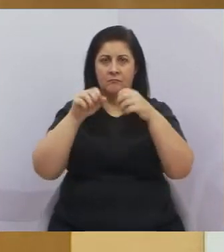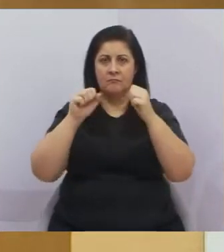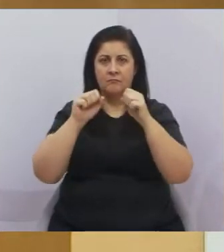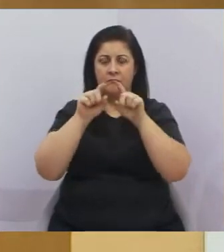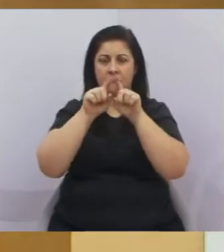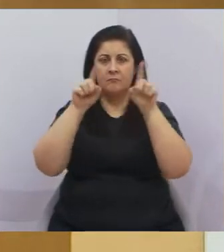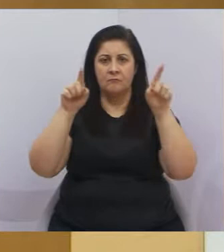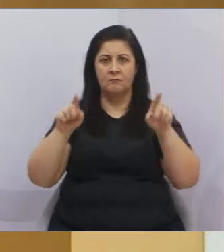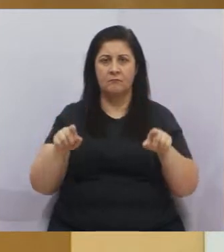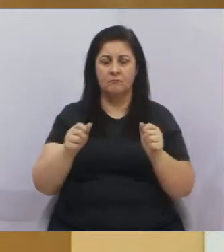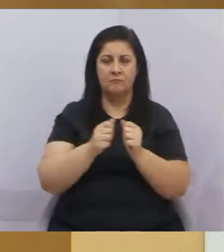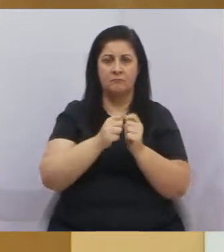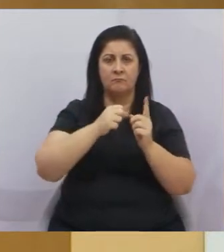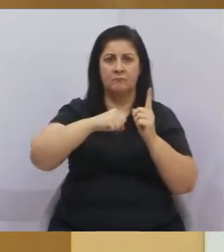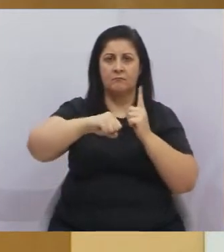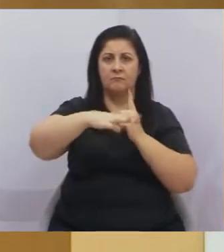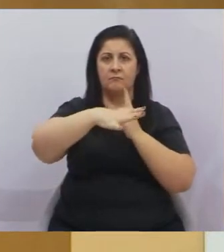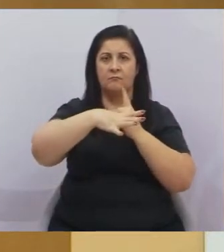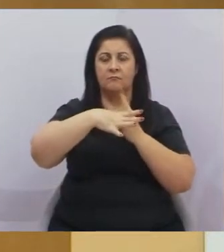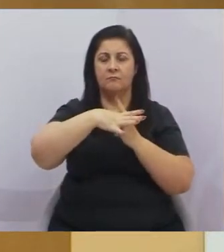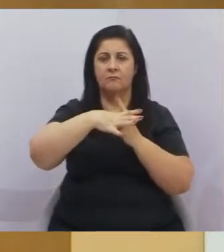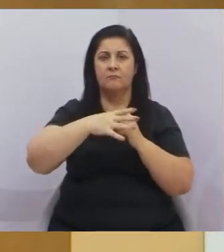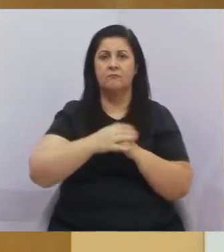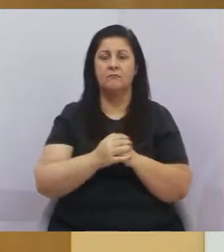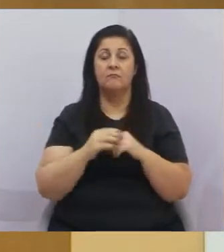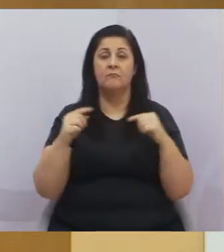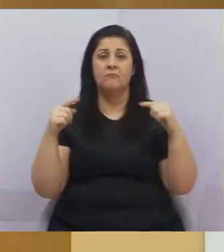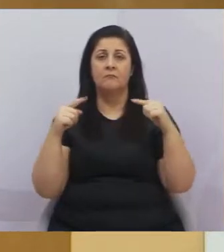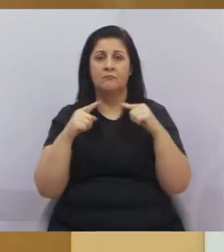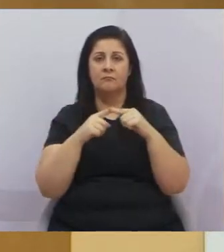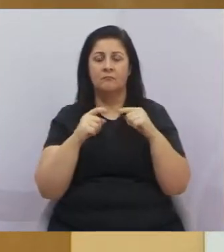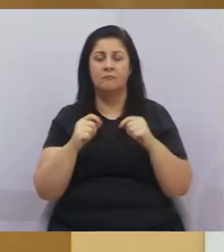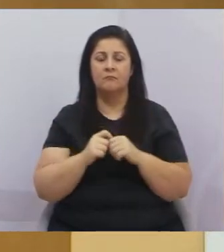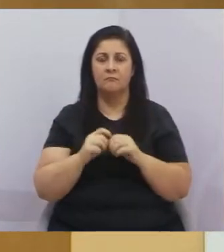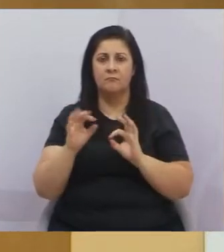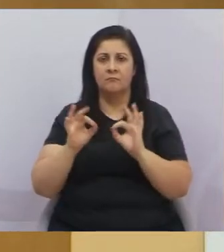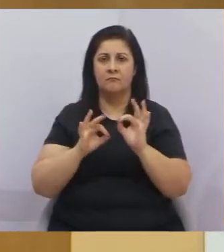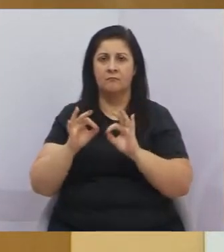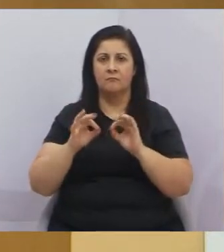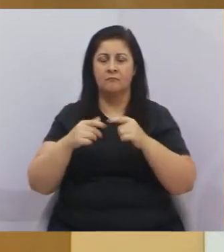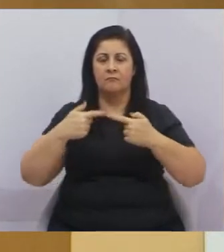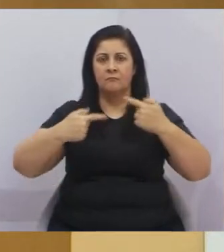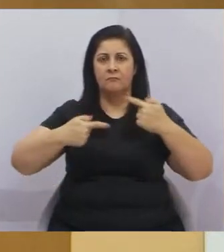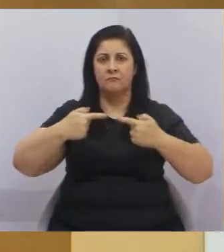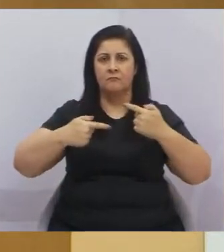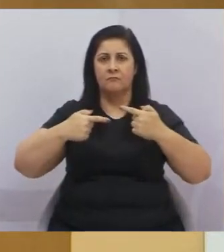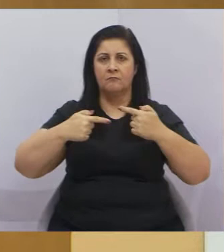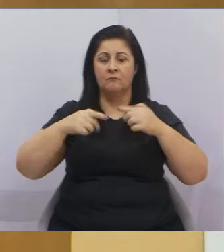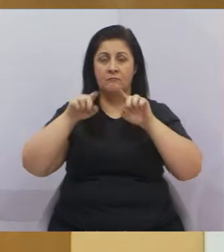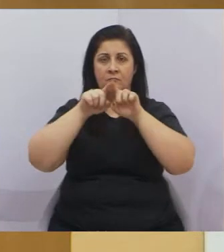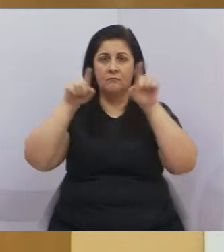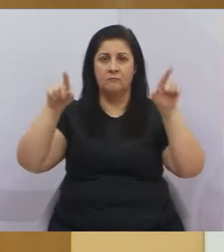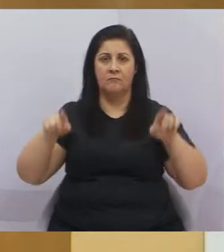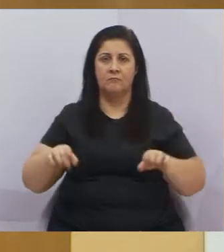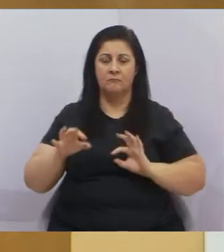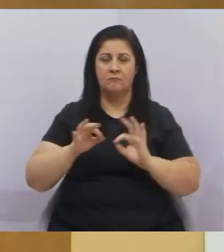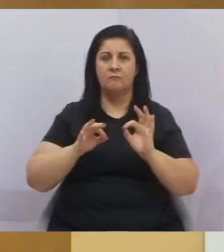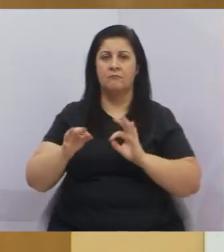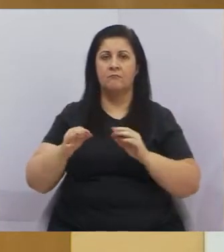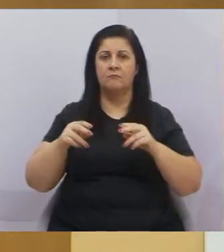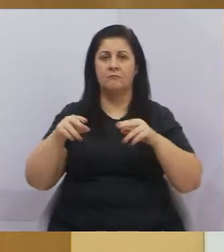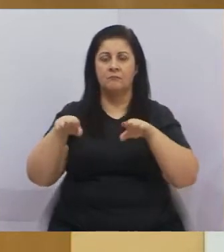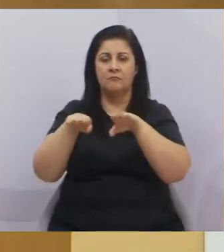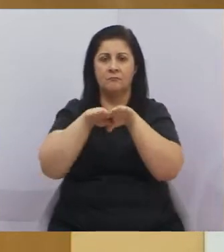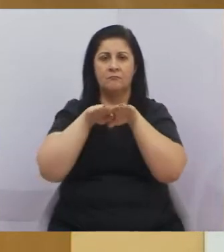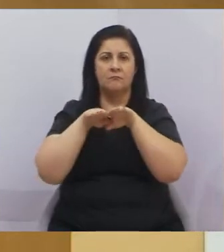público e a sociedade civil, tem por finalidade deliberar sobre as políticas públicas que promovam a igualdade racial para